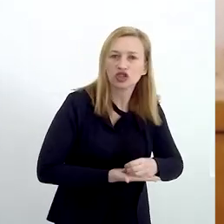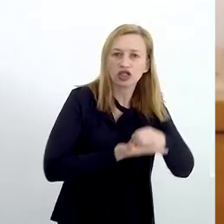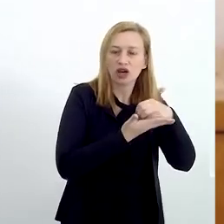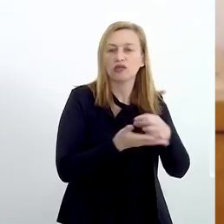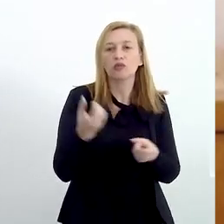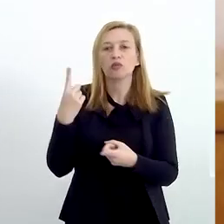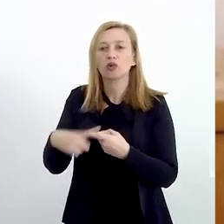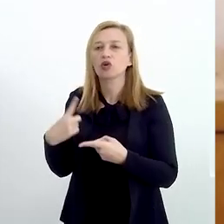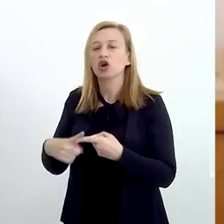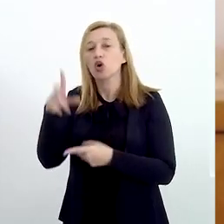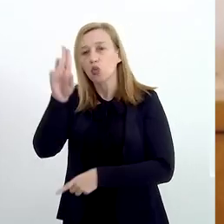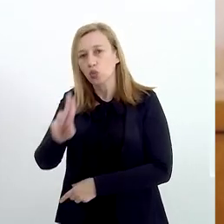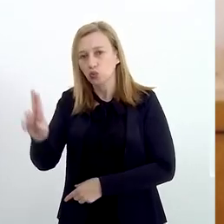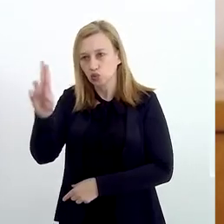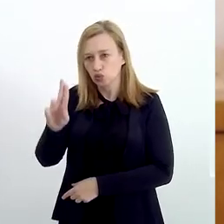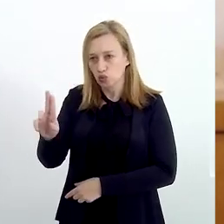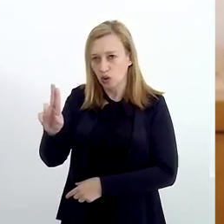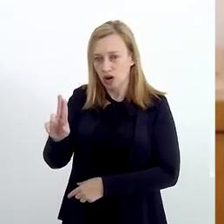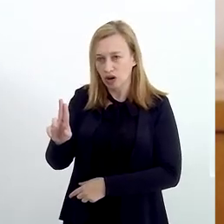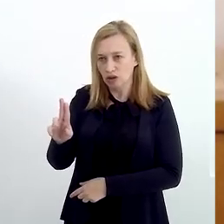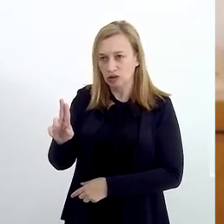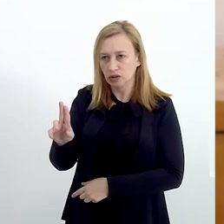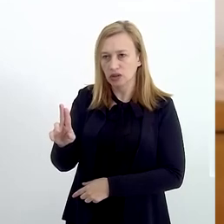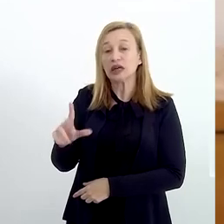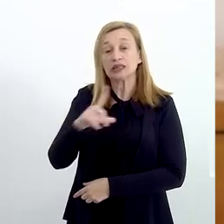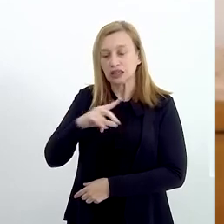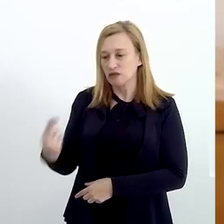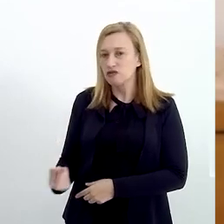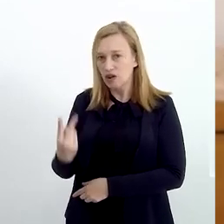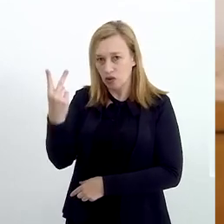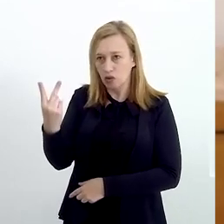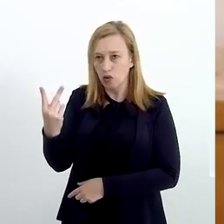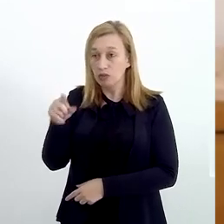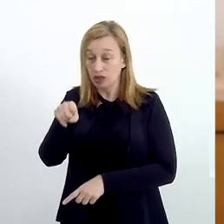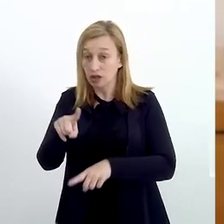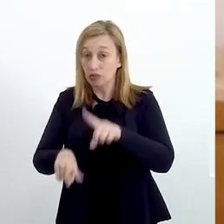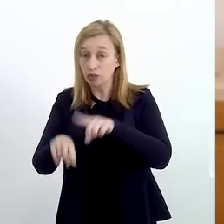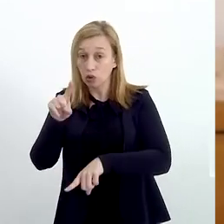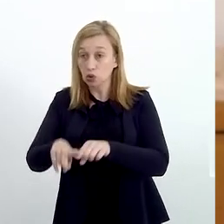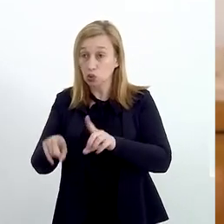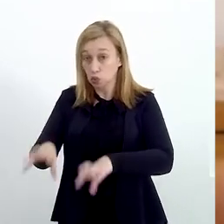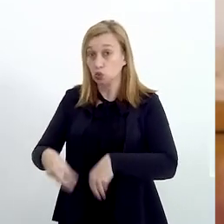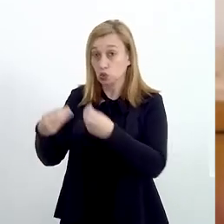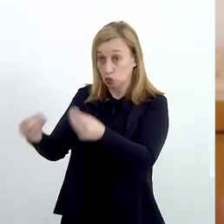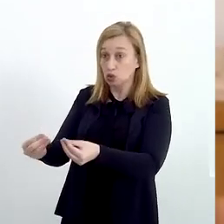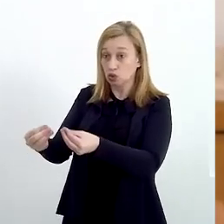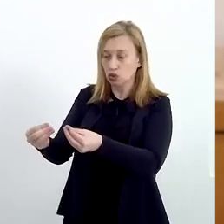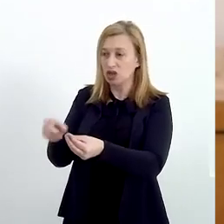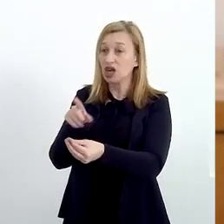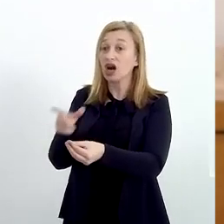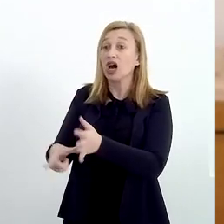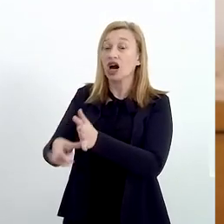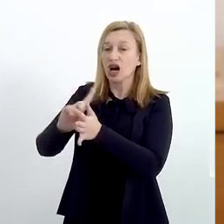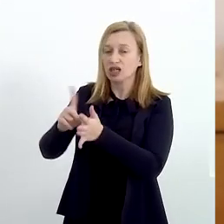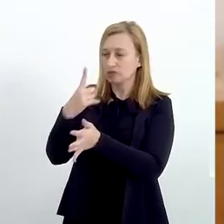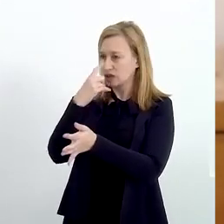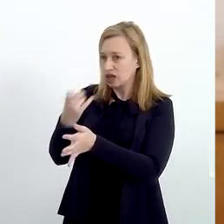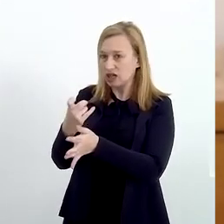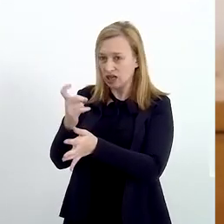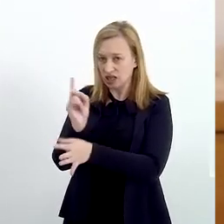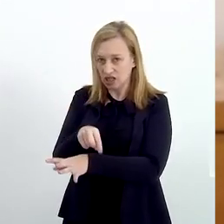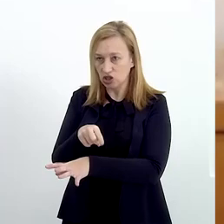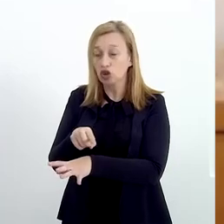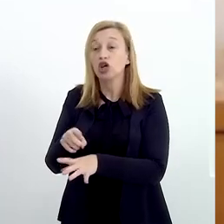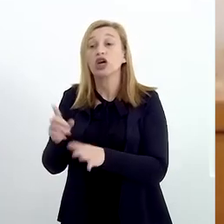porque o usuário ele passa a ter valor por aquele produto que ele entregou que era trailer lixo ele de